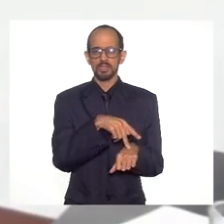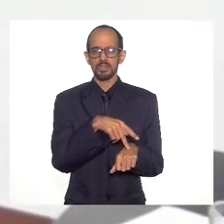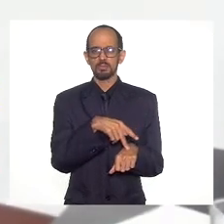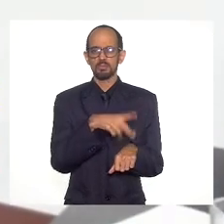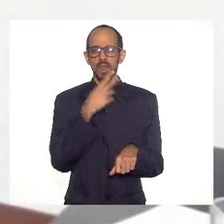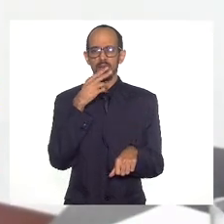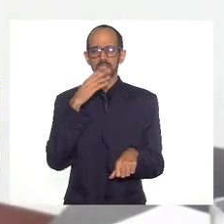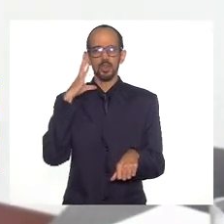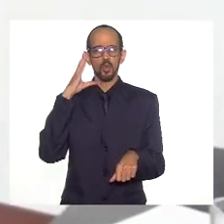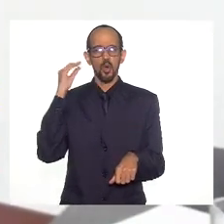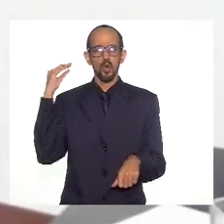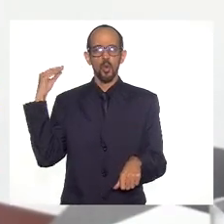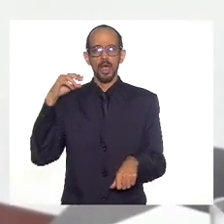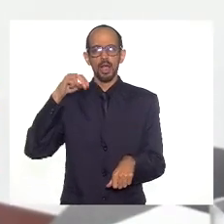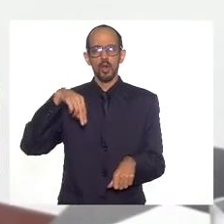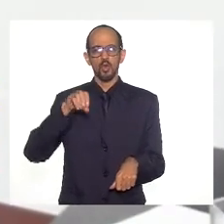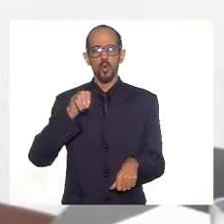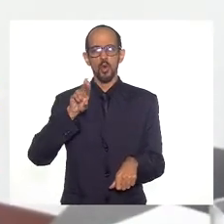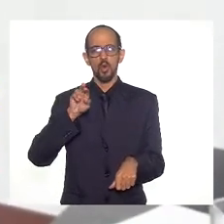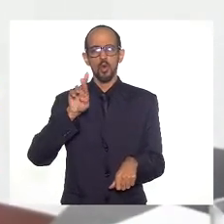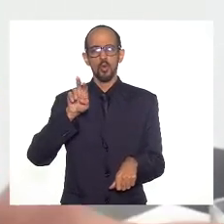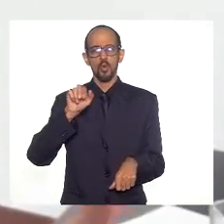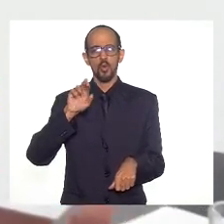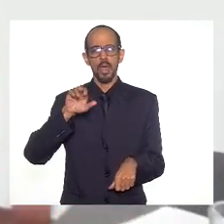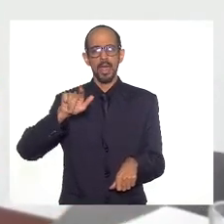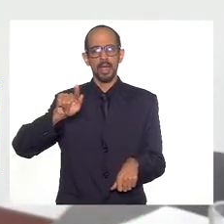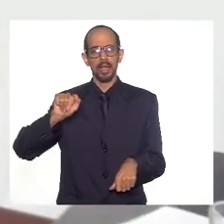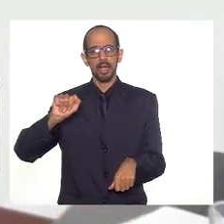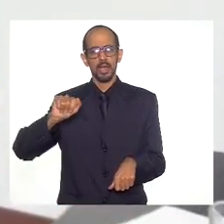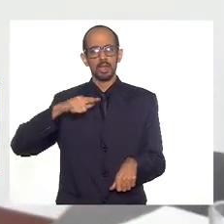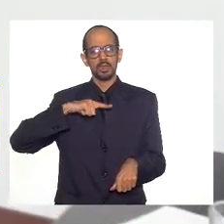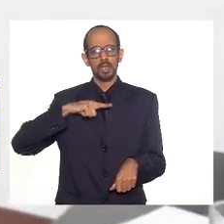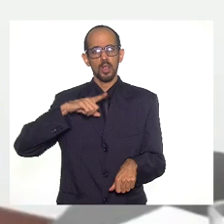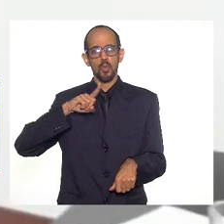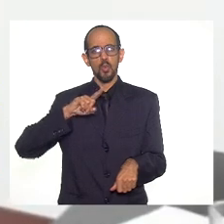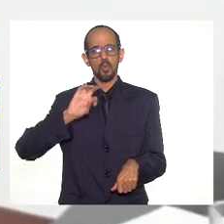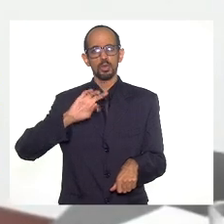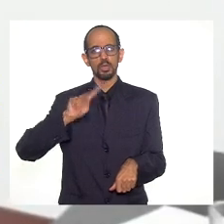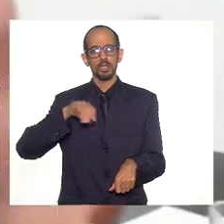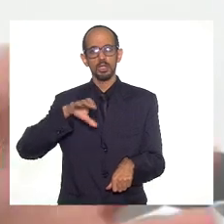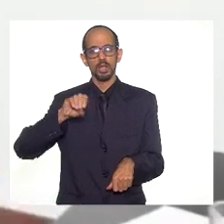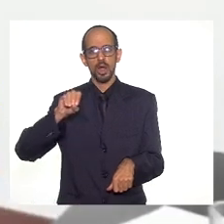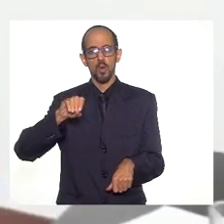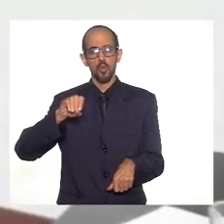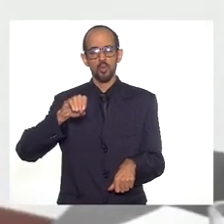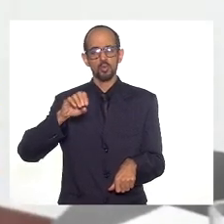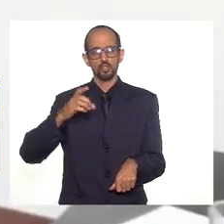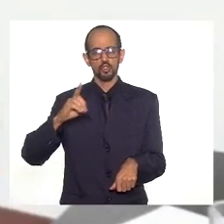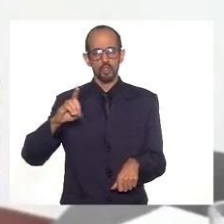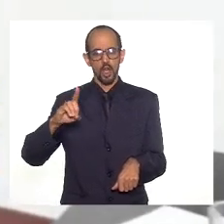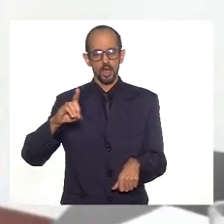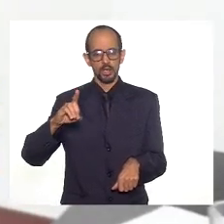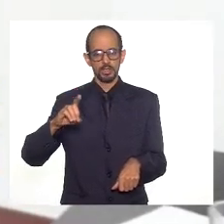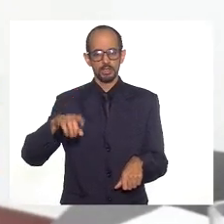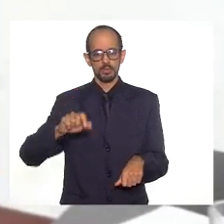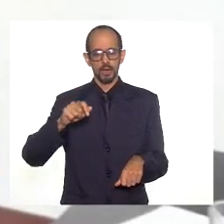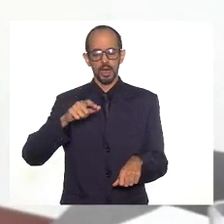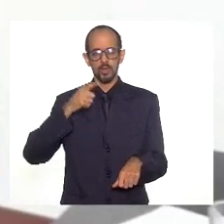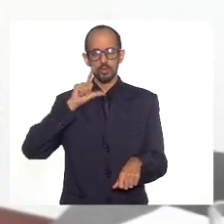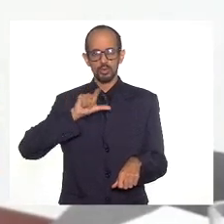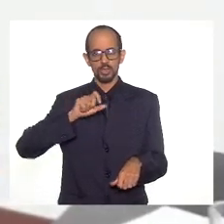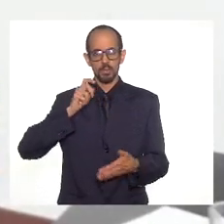tem US$1 trilhão que visa garantir a aposentadoria futura dos seus